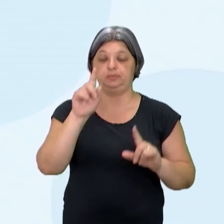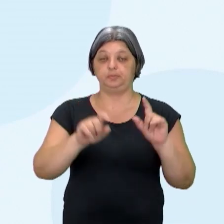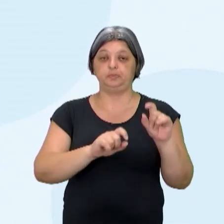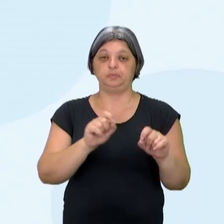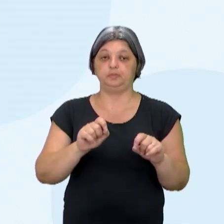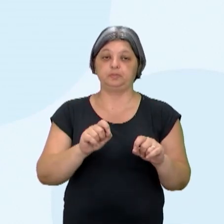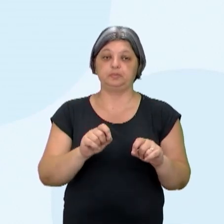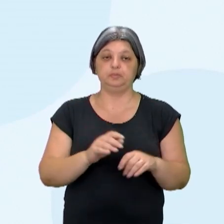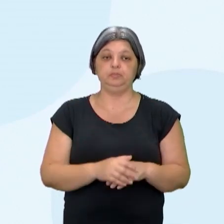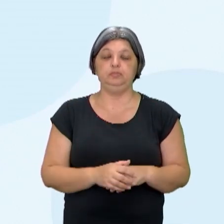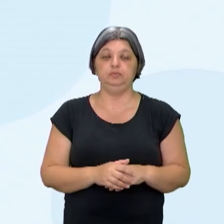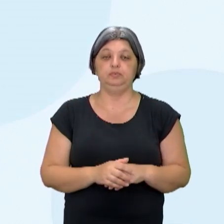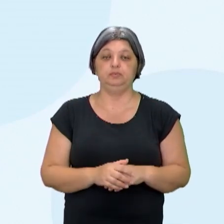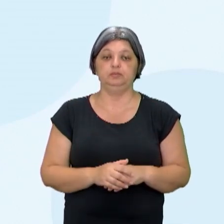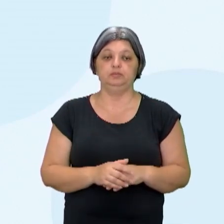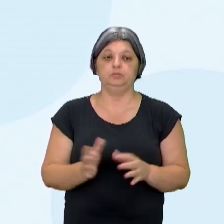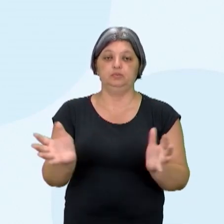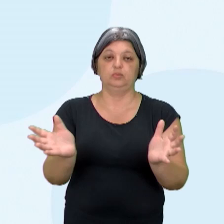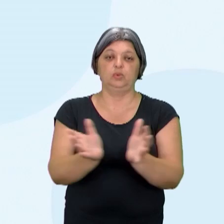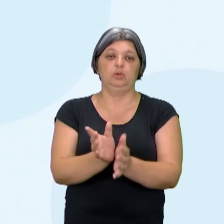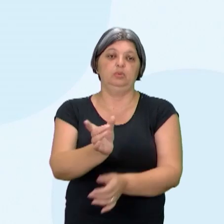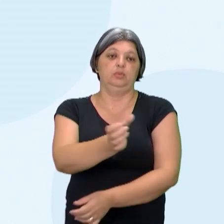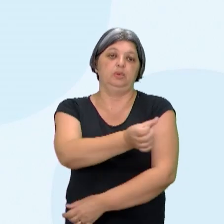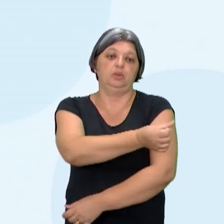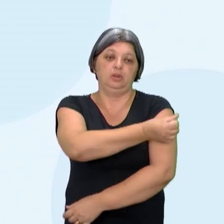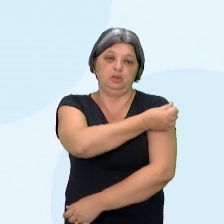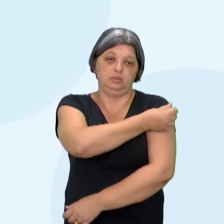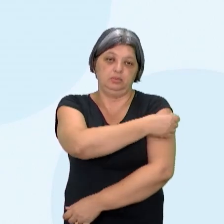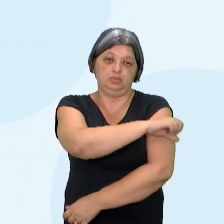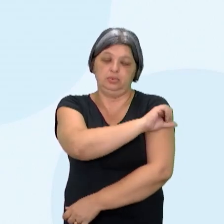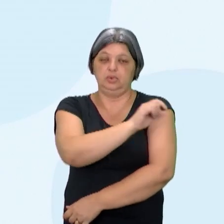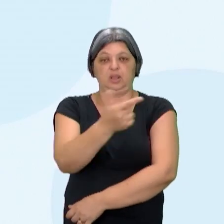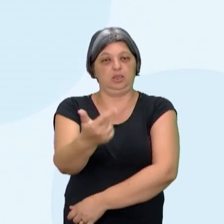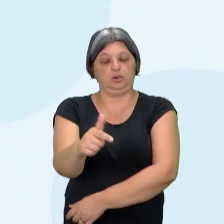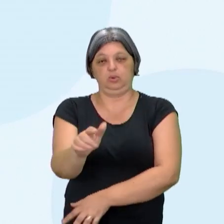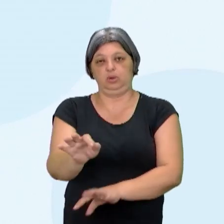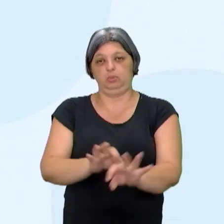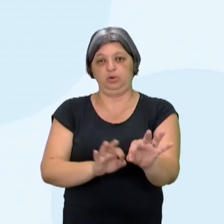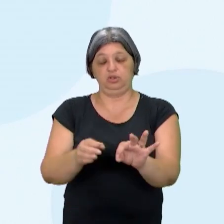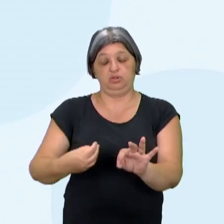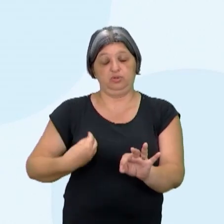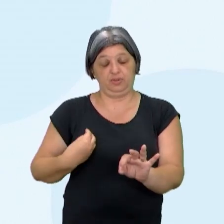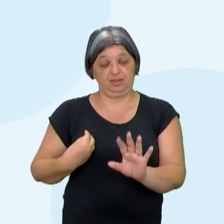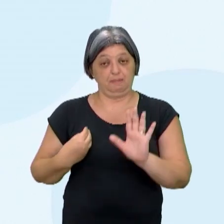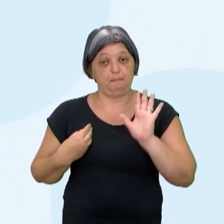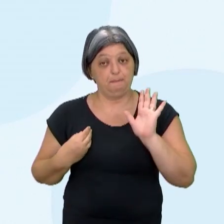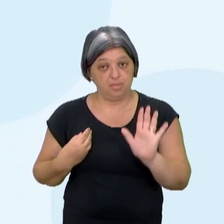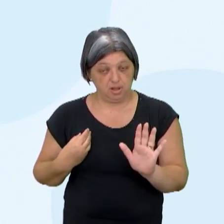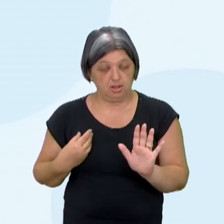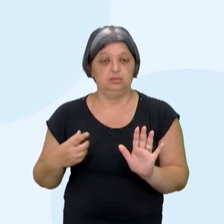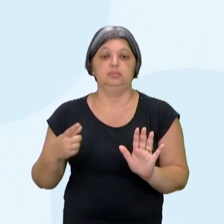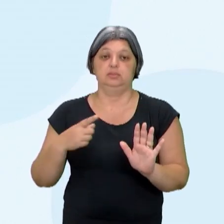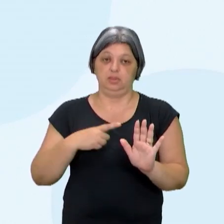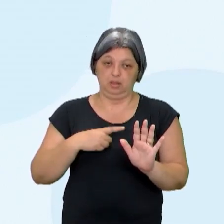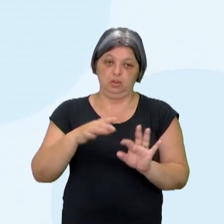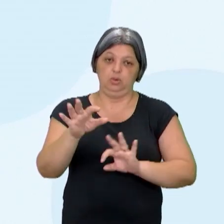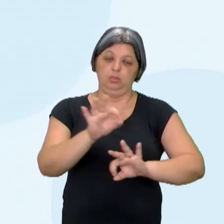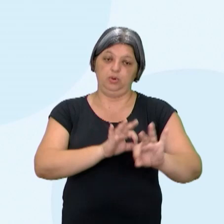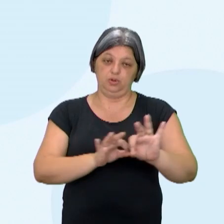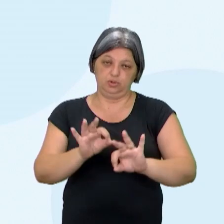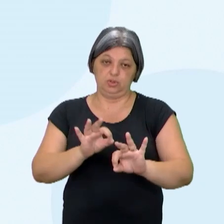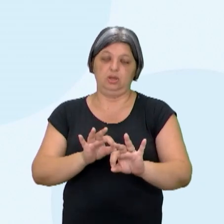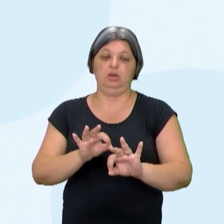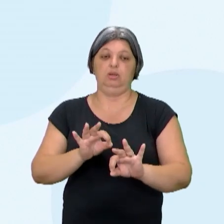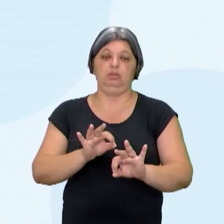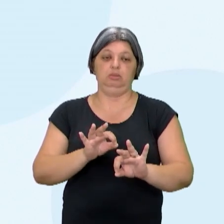que nos anos iniciais não tem projeto de vida, mas tem o projeto convivência.